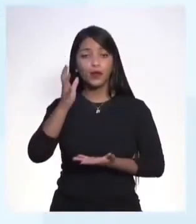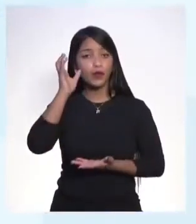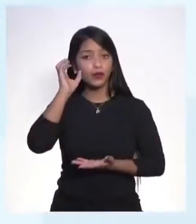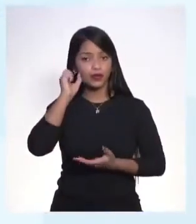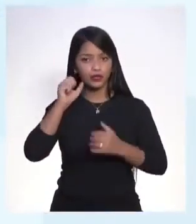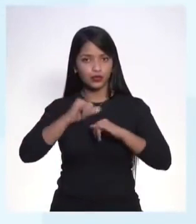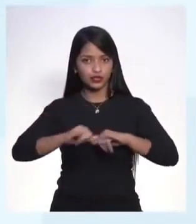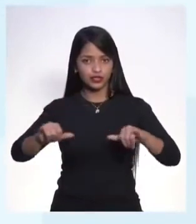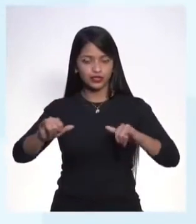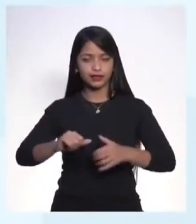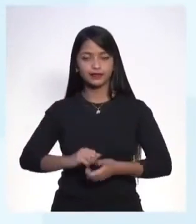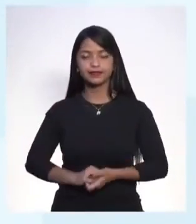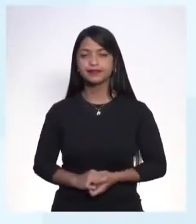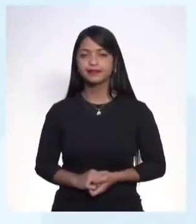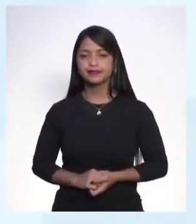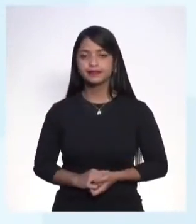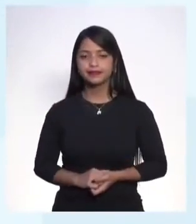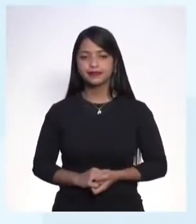notícia.